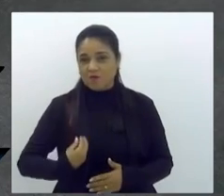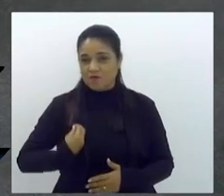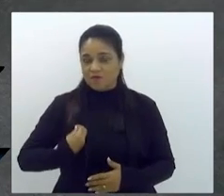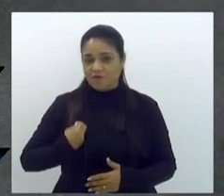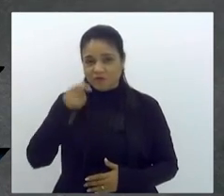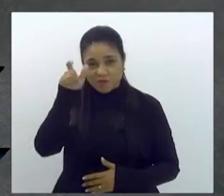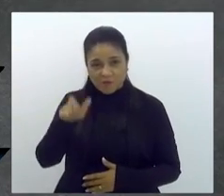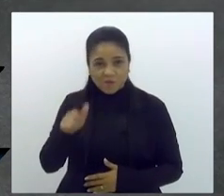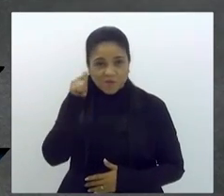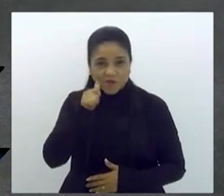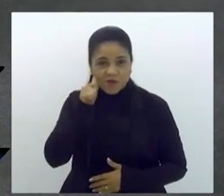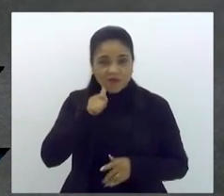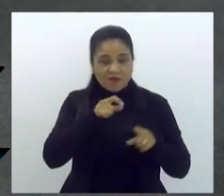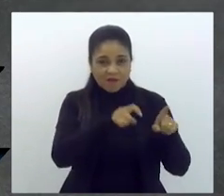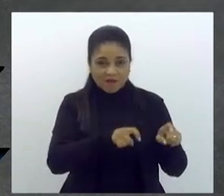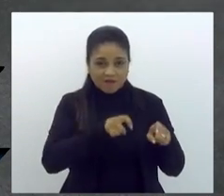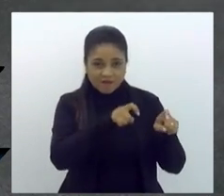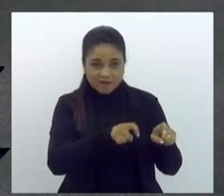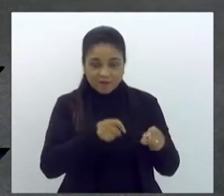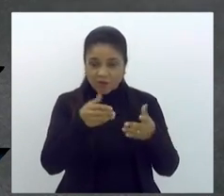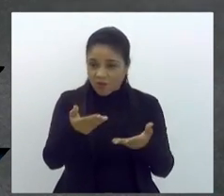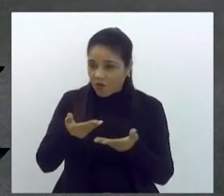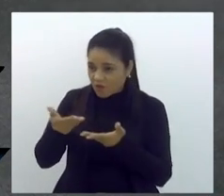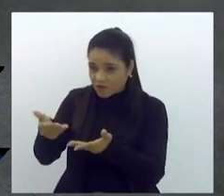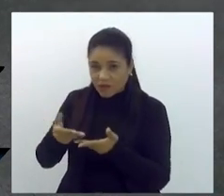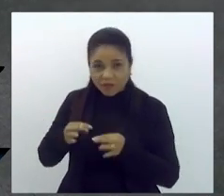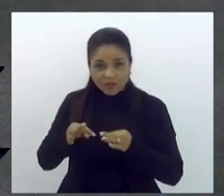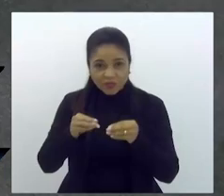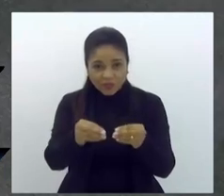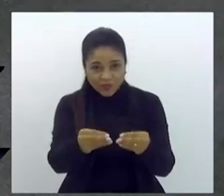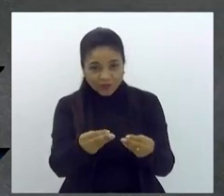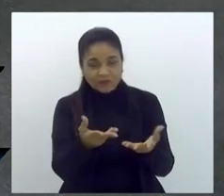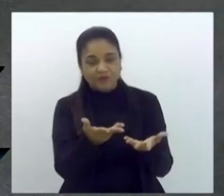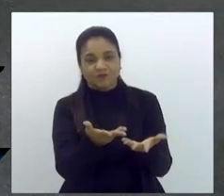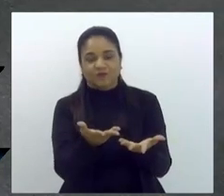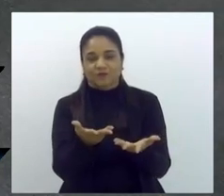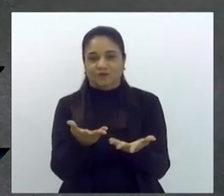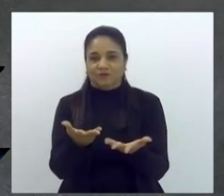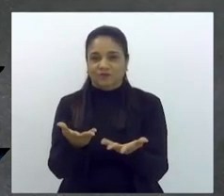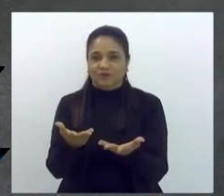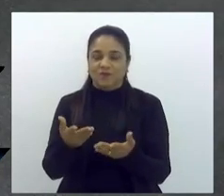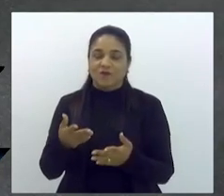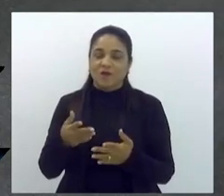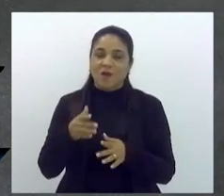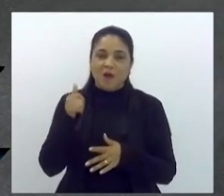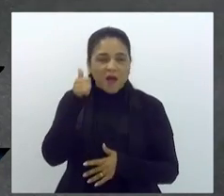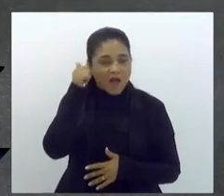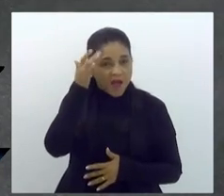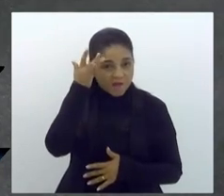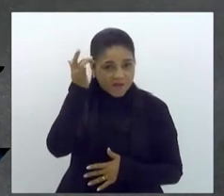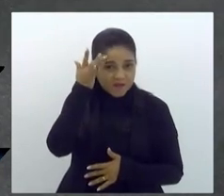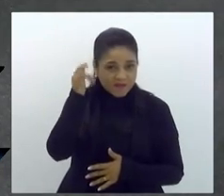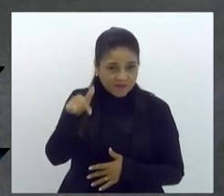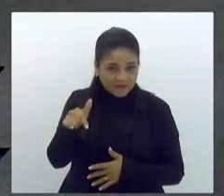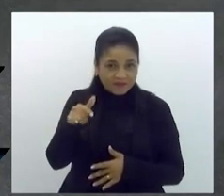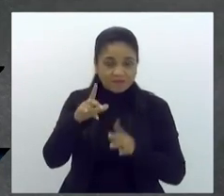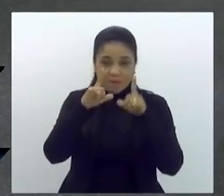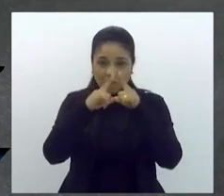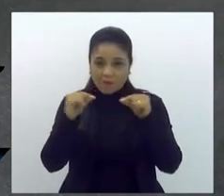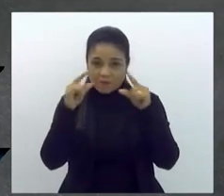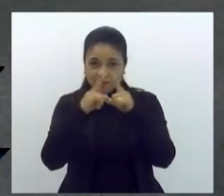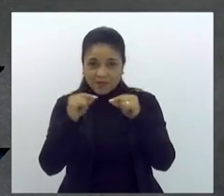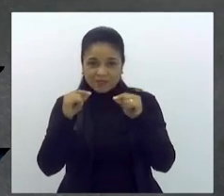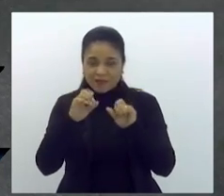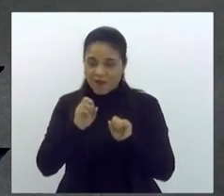mulheres do campo então convidar todos e todas também para estarem amanhã em Brasília fortalecendo